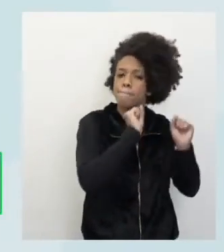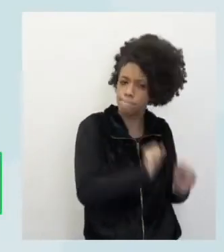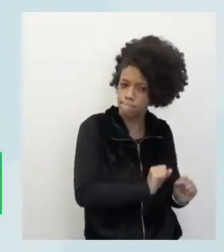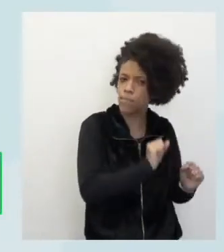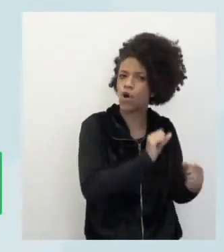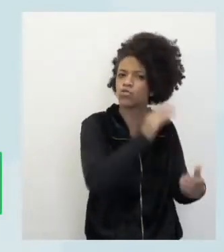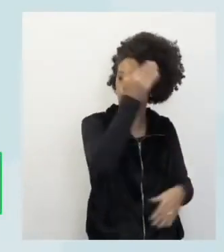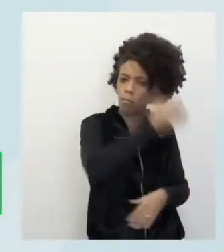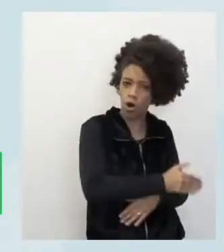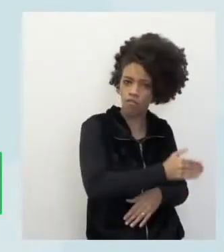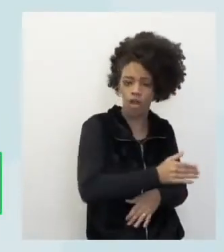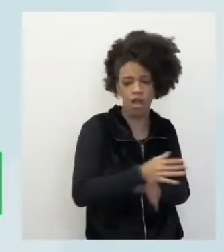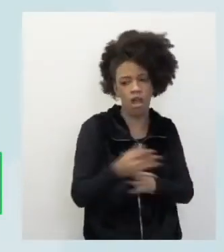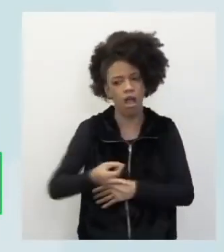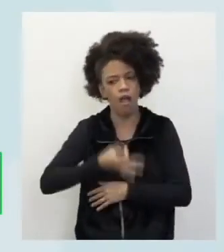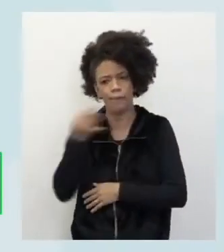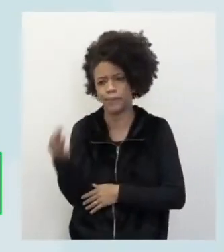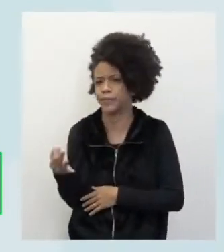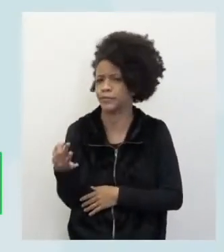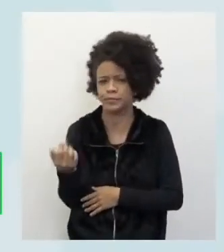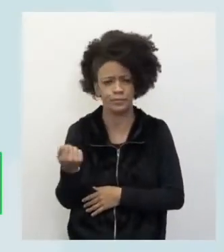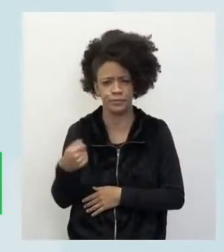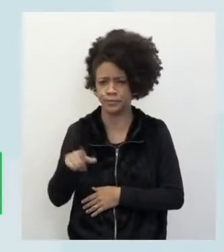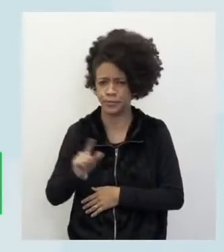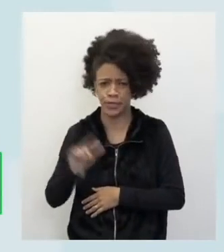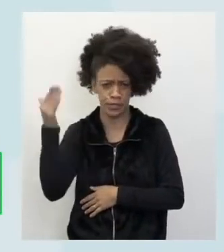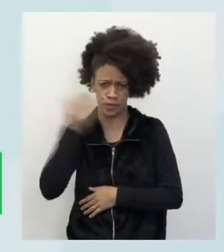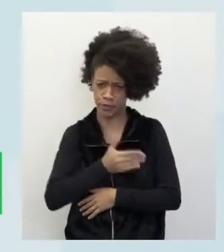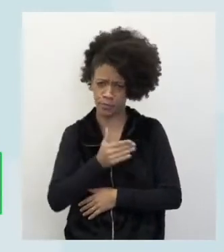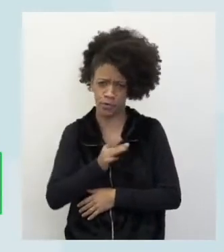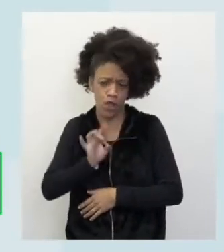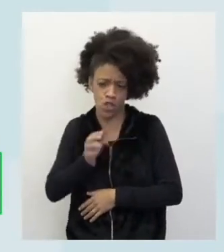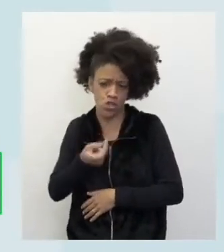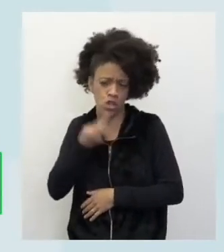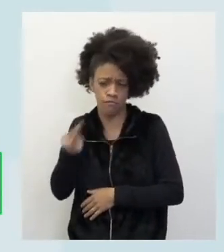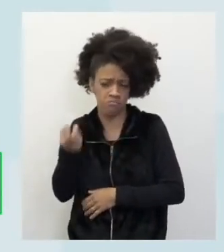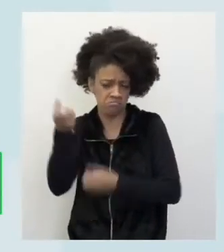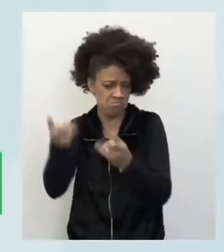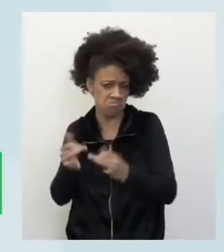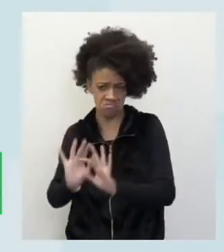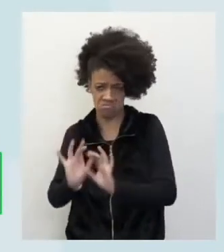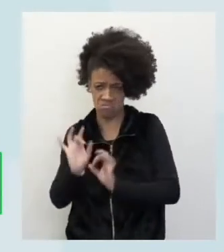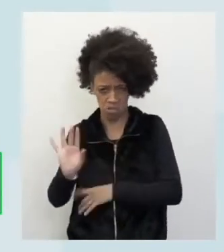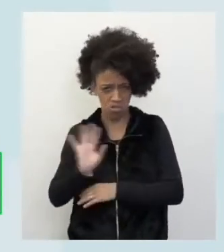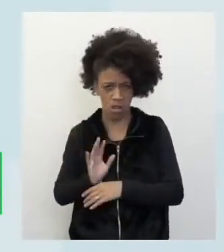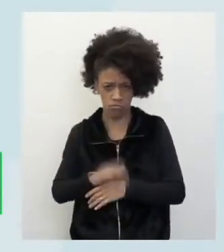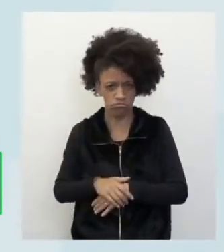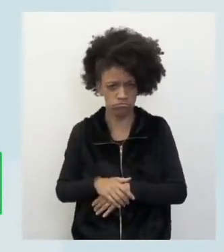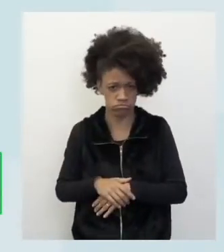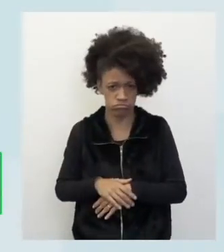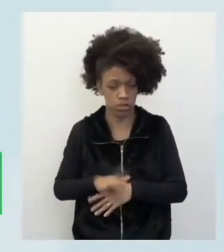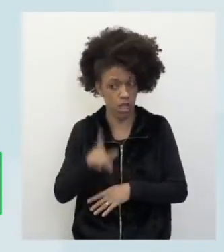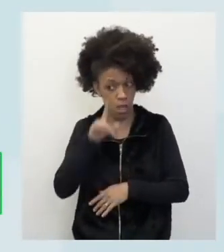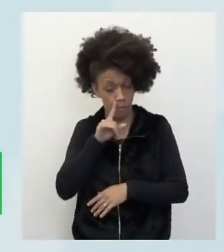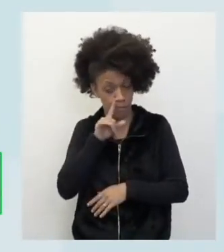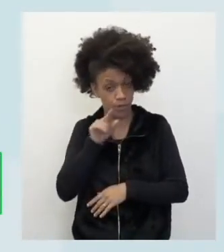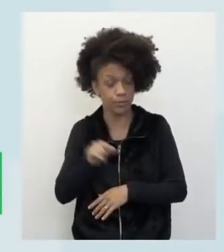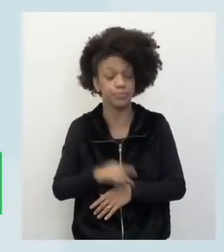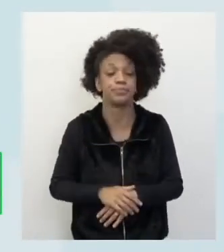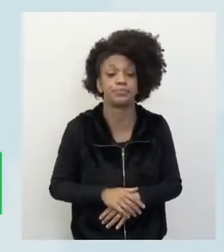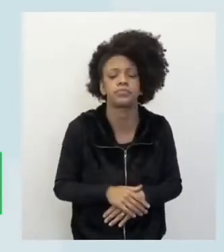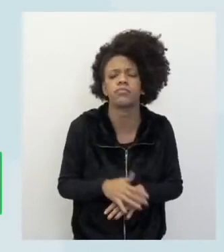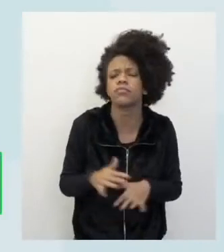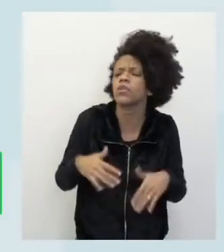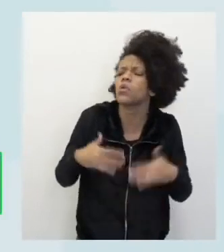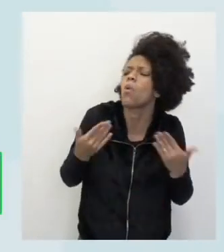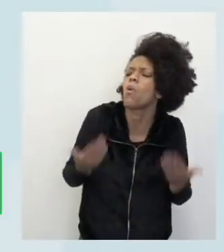A opinião não. Não preciso comprovar, eu só emito. Isso. Não é? Na maioria das vezes. É o perigo às vezes dela, né? Qual é o fato, hein,